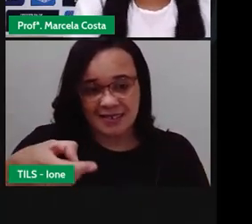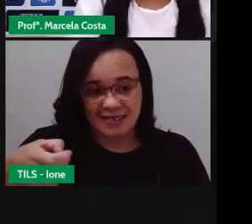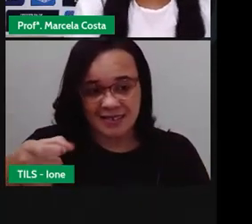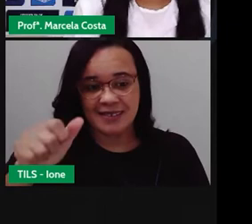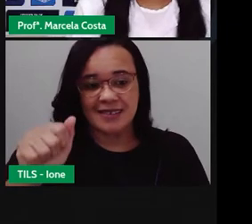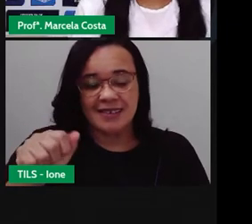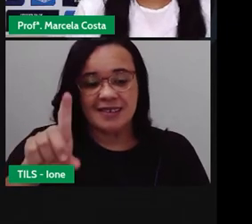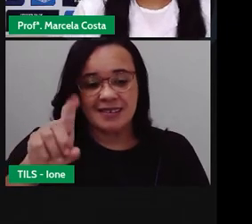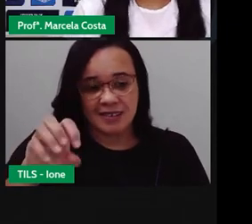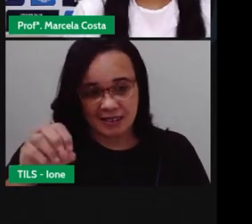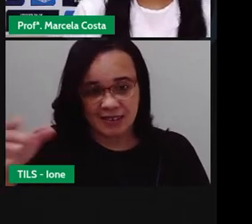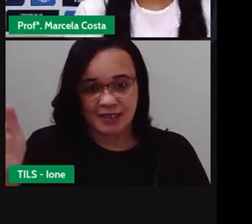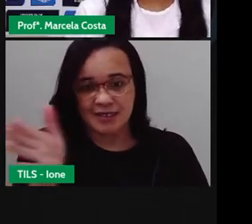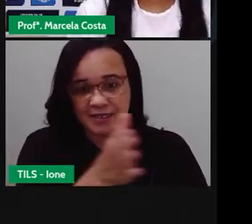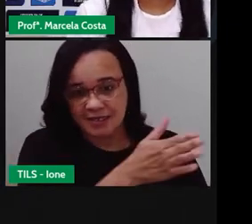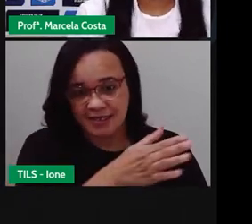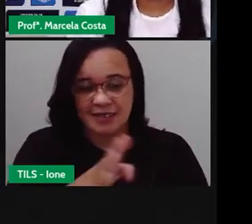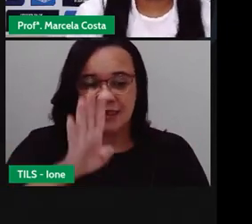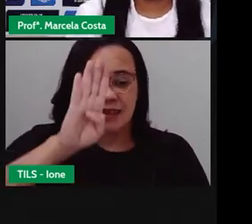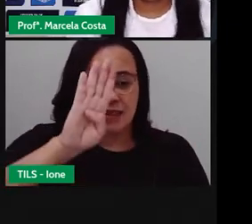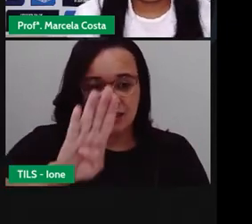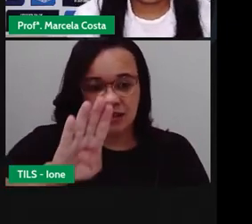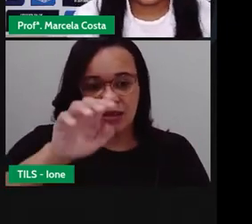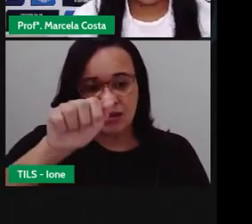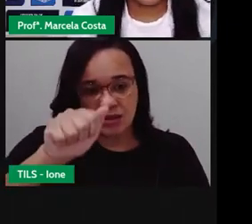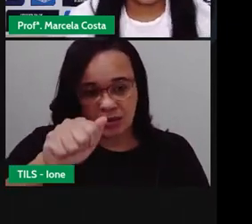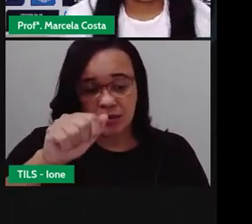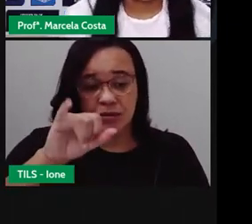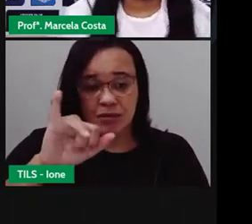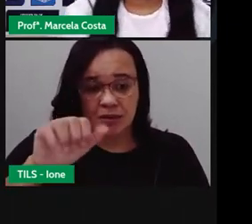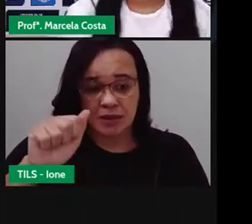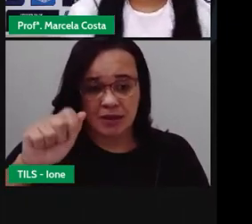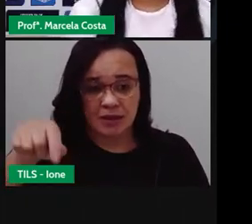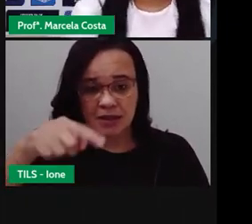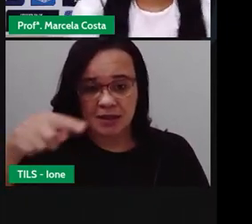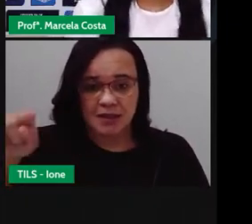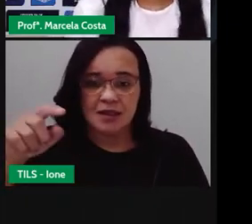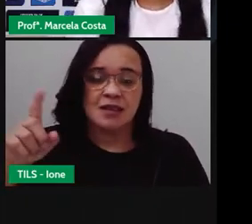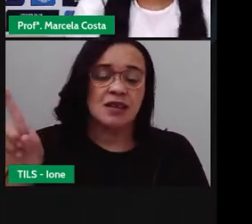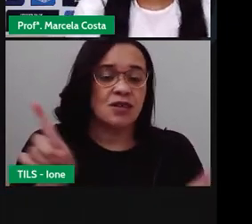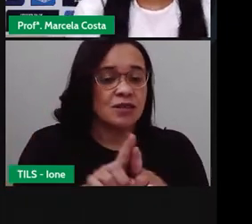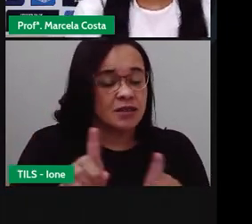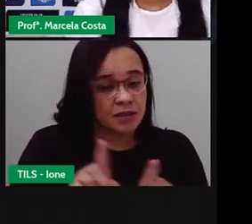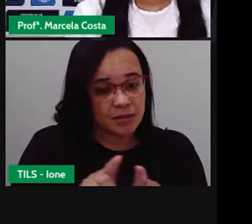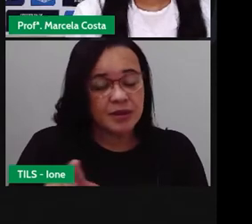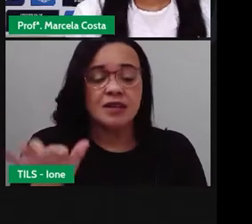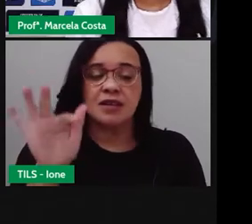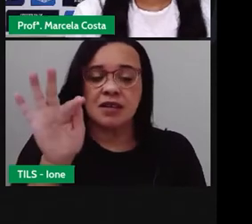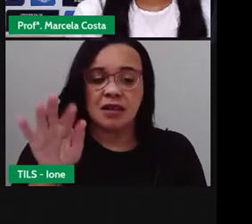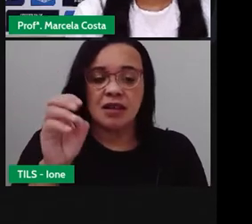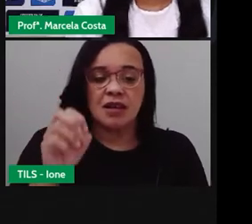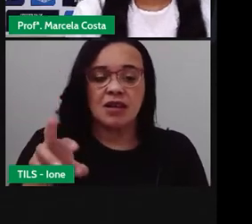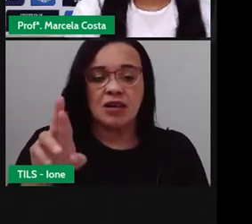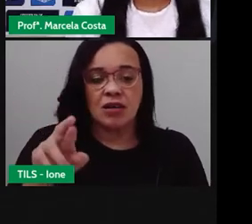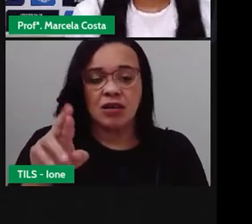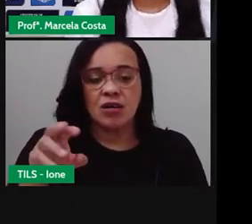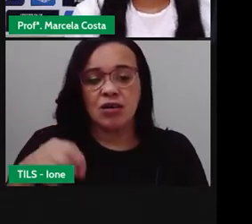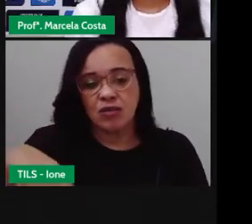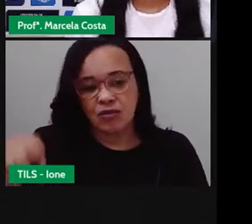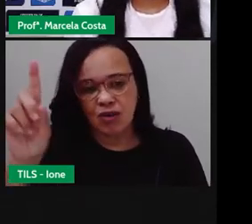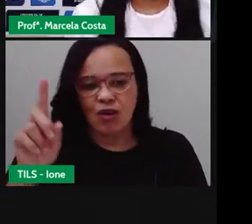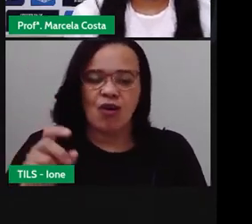som produzido pela sanfona é comum nesses três ritmos. Mas a gente também vai ter o